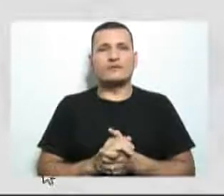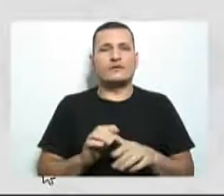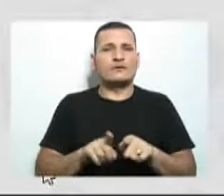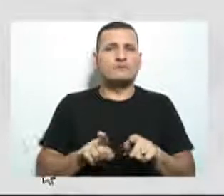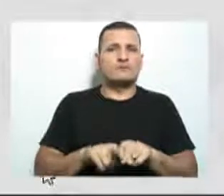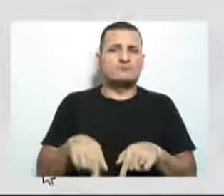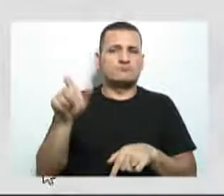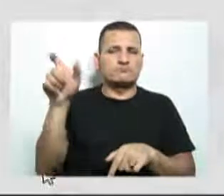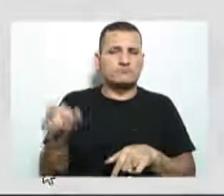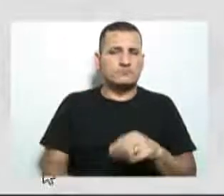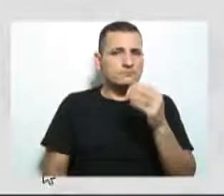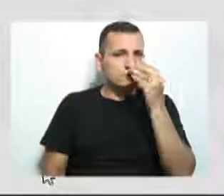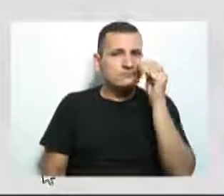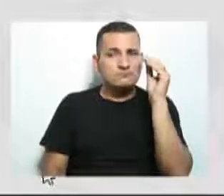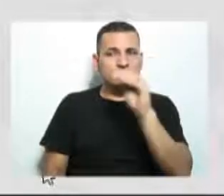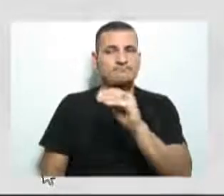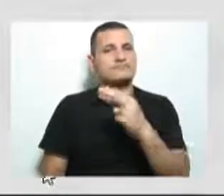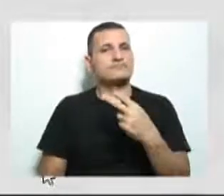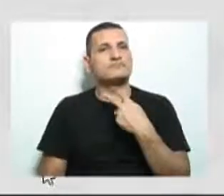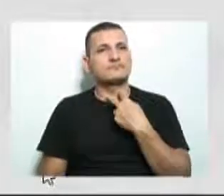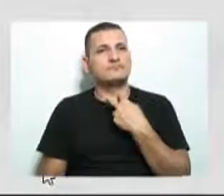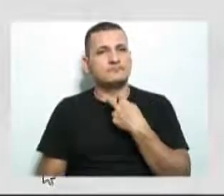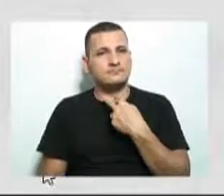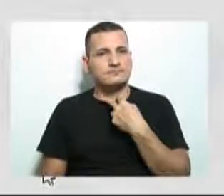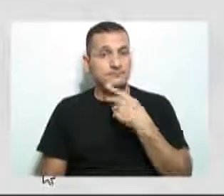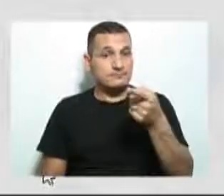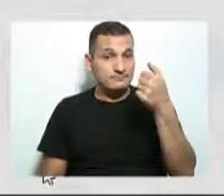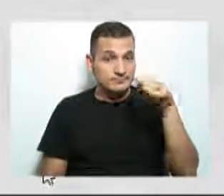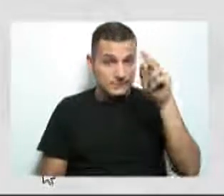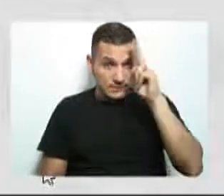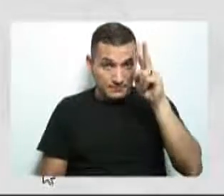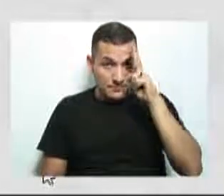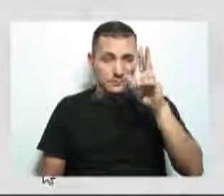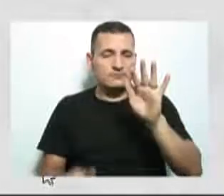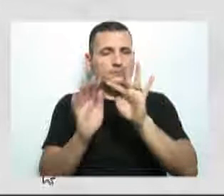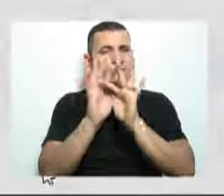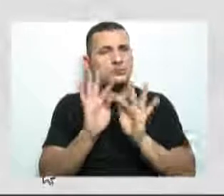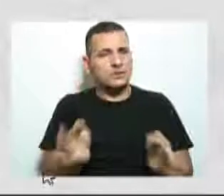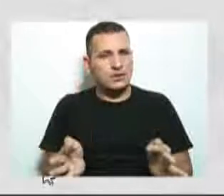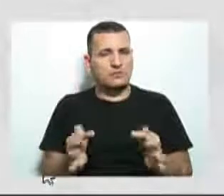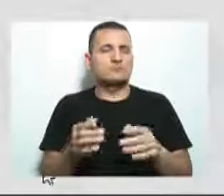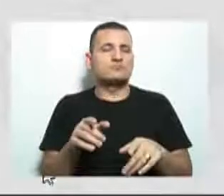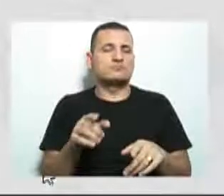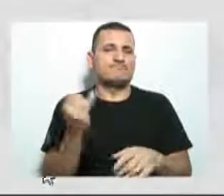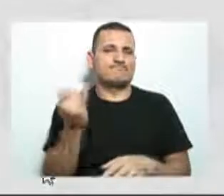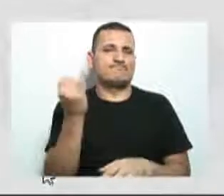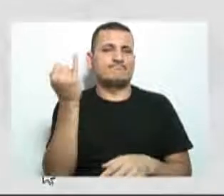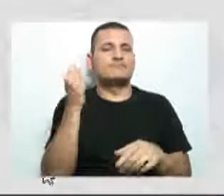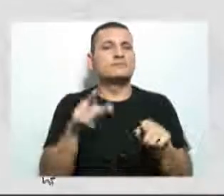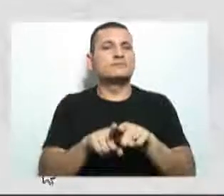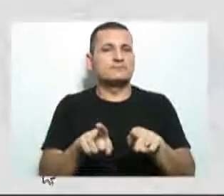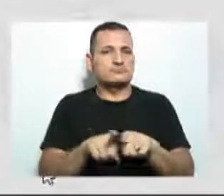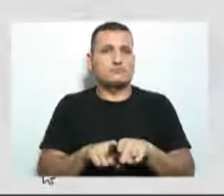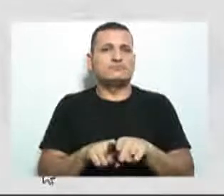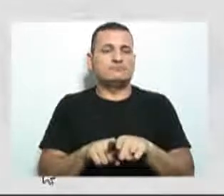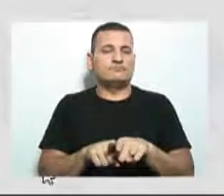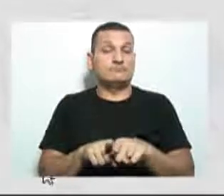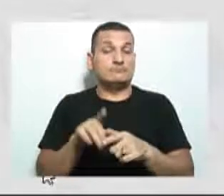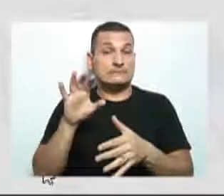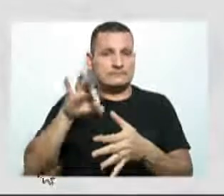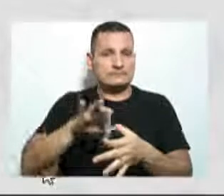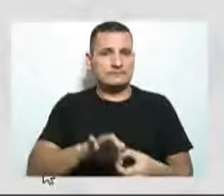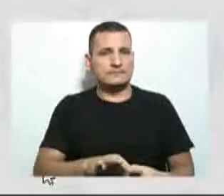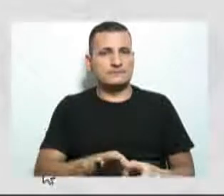outra parte. Lembre-se que a humildade também é um ingrediente necessário neste